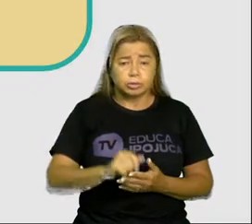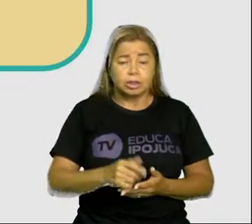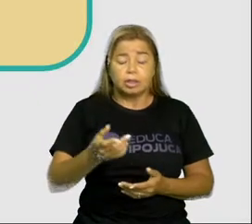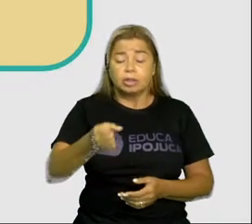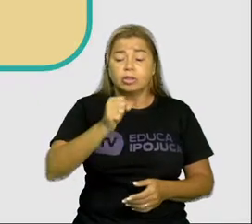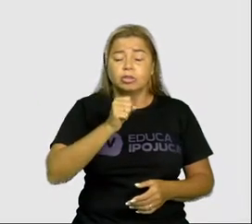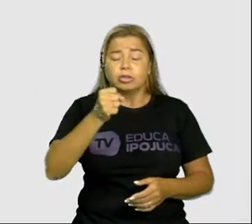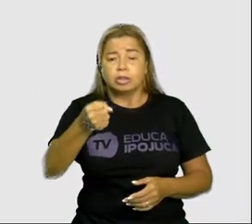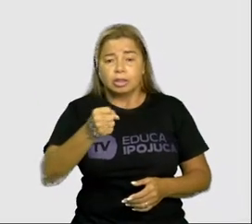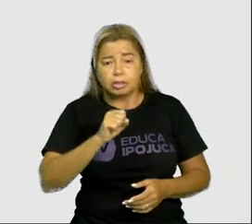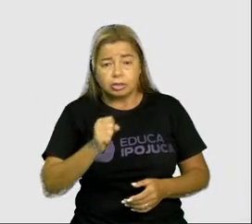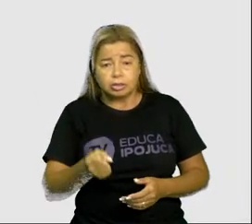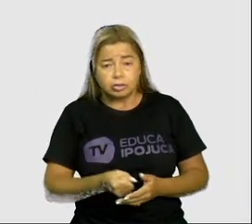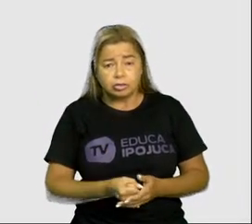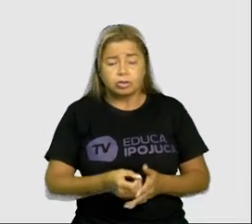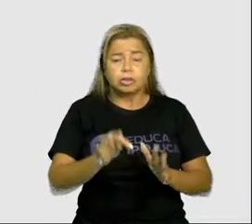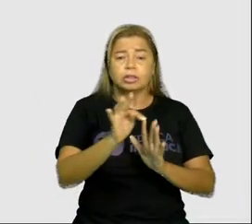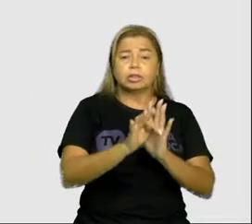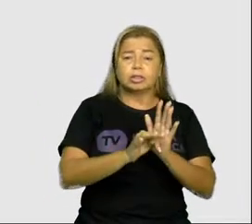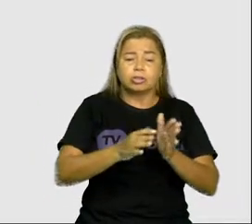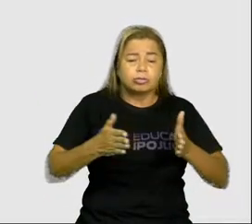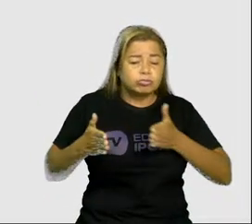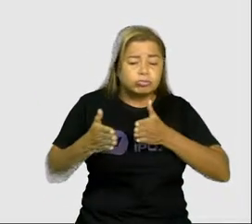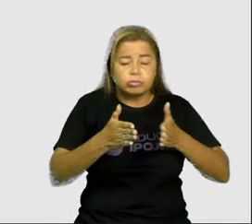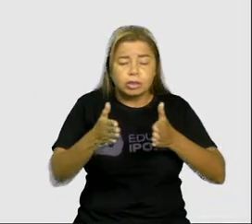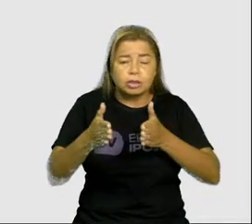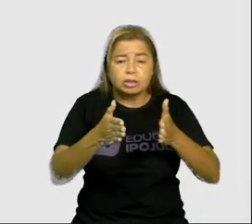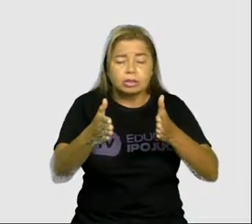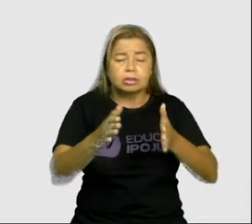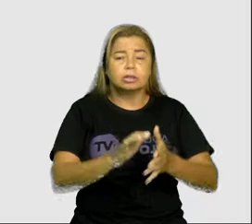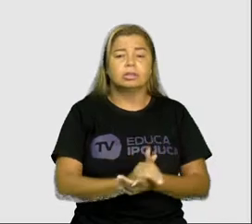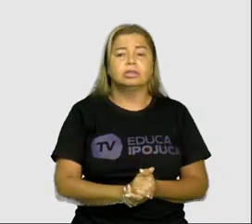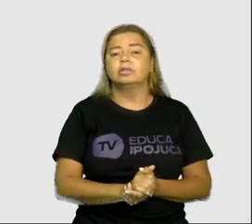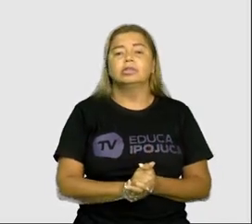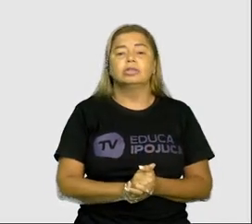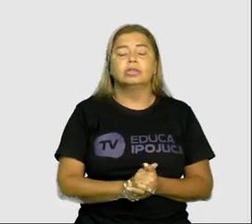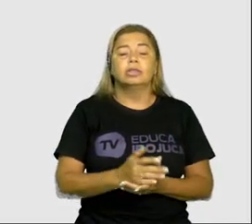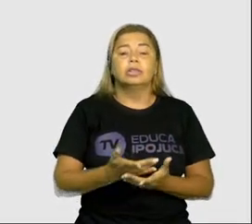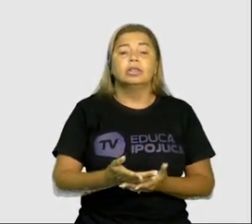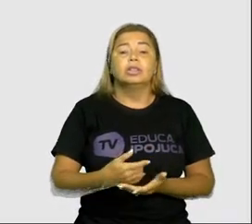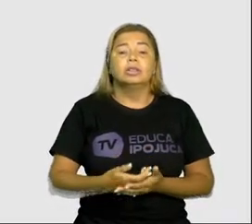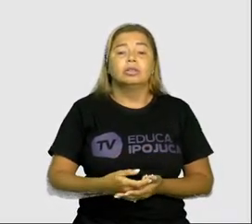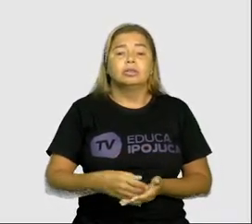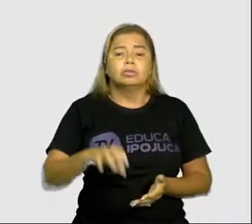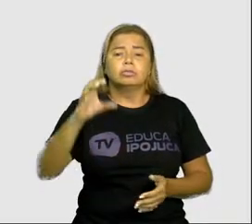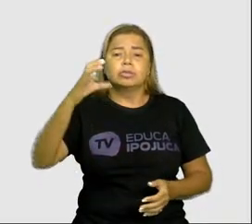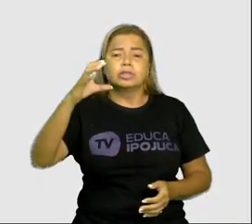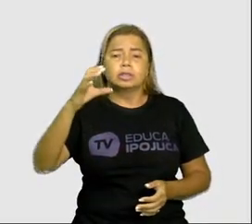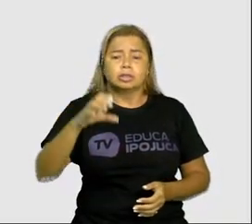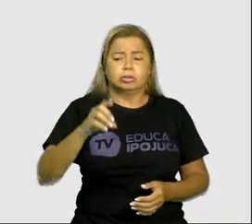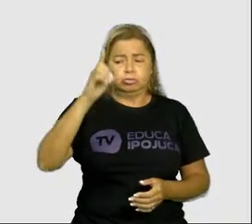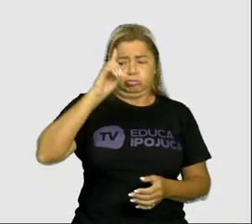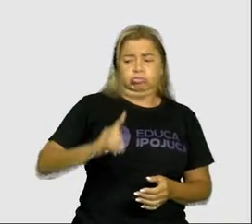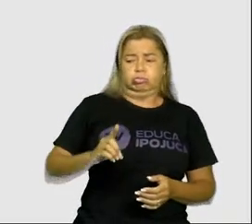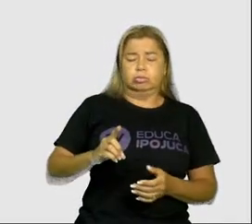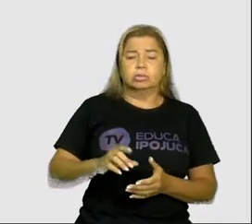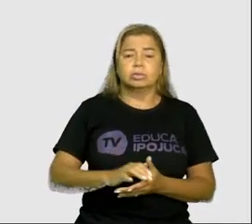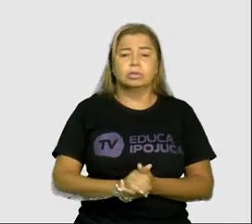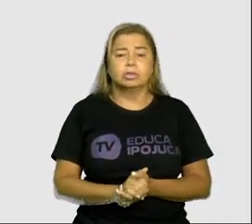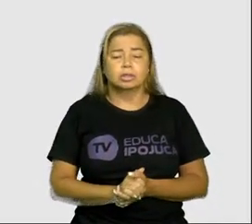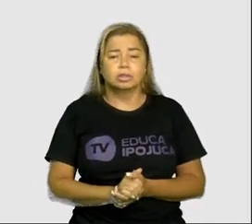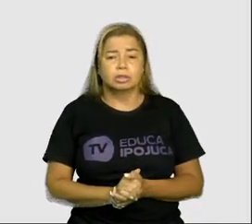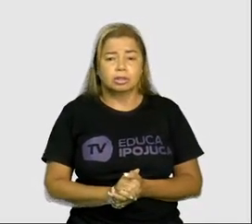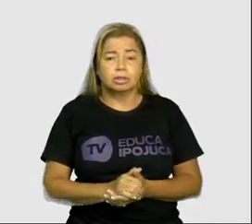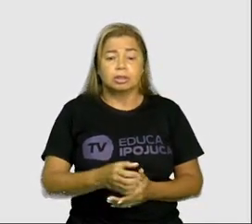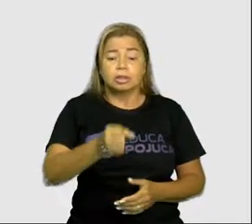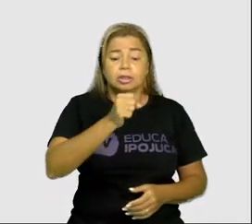linguagem acessível; no científico, voz de autoridade, impessoalidade; e